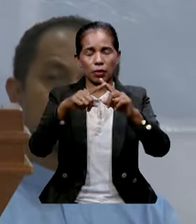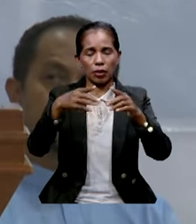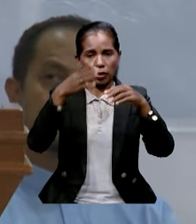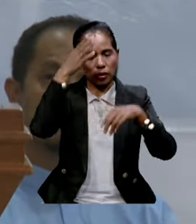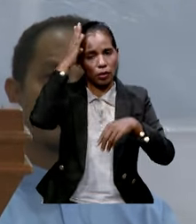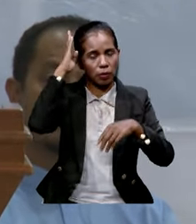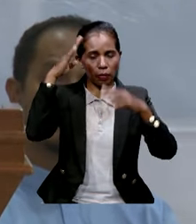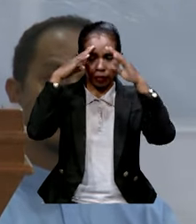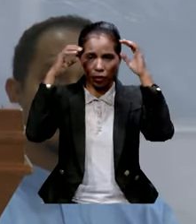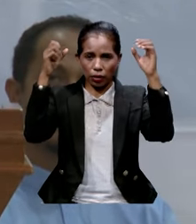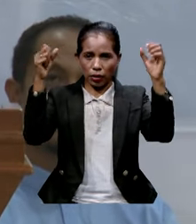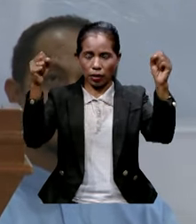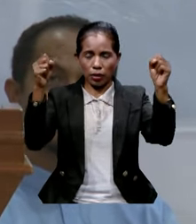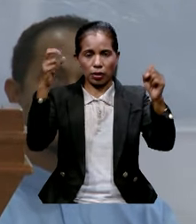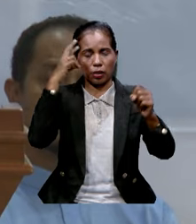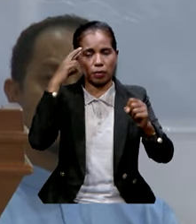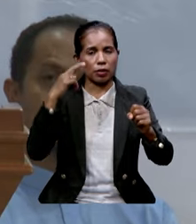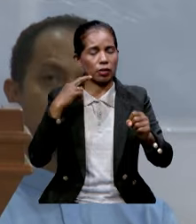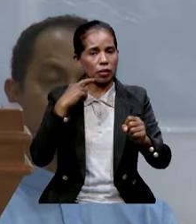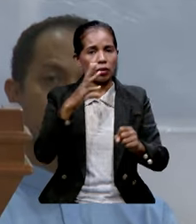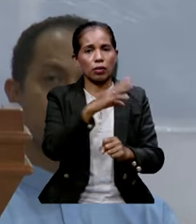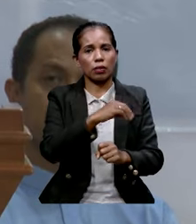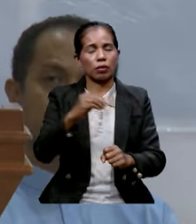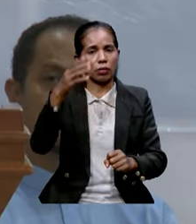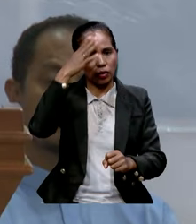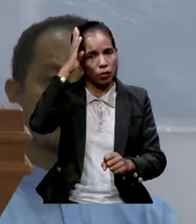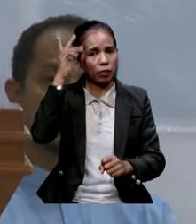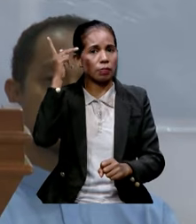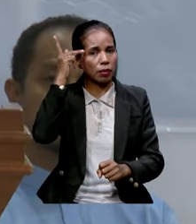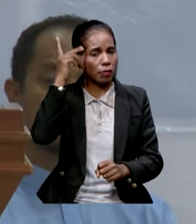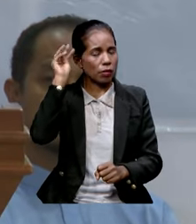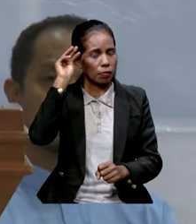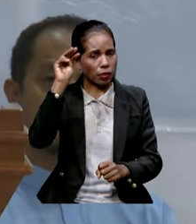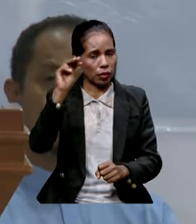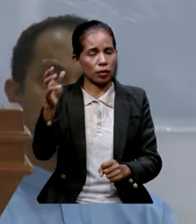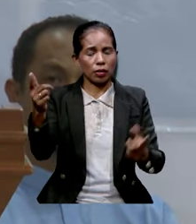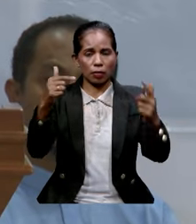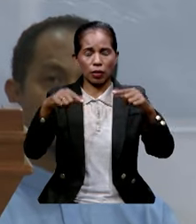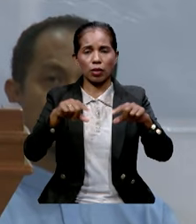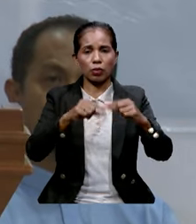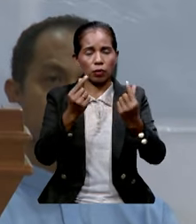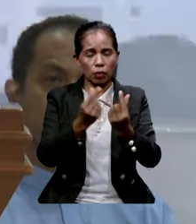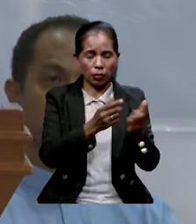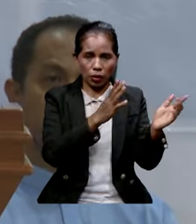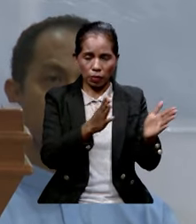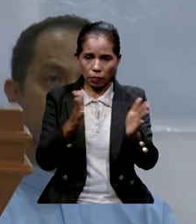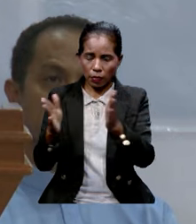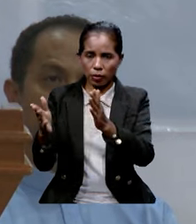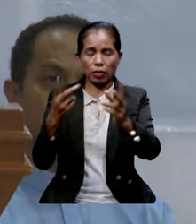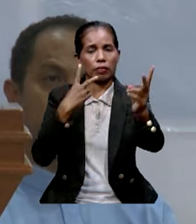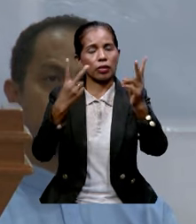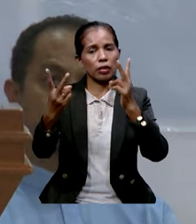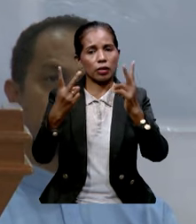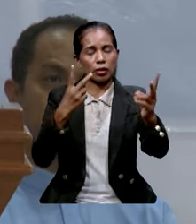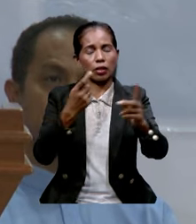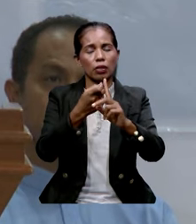da República e do Senhor Primeiro-Ministro, assim como a equipa de preparação de visita por parte